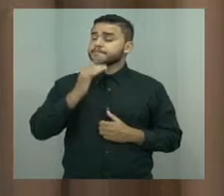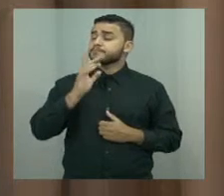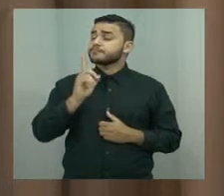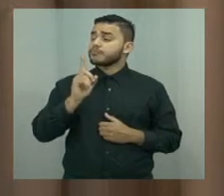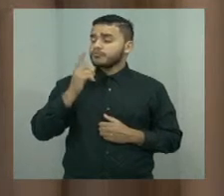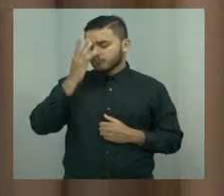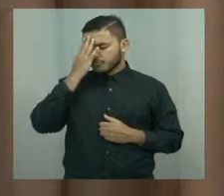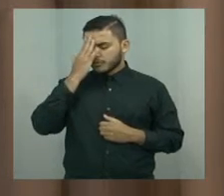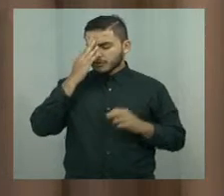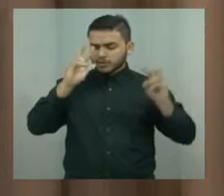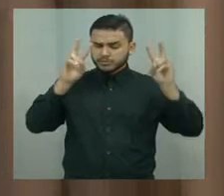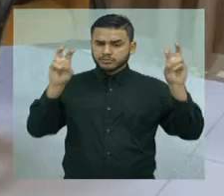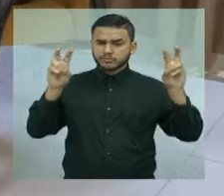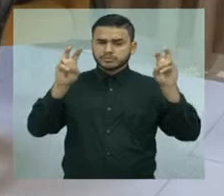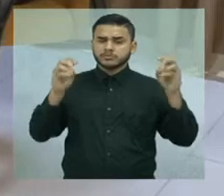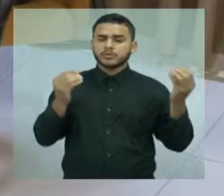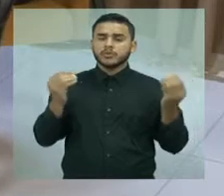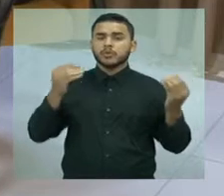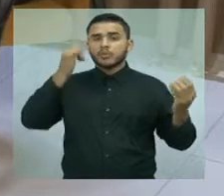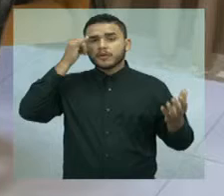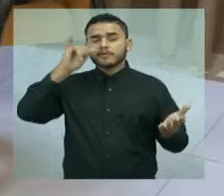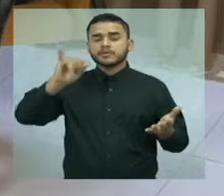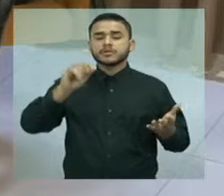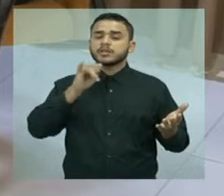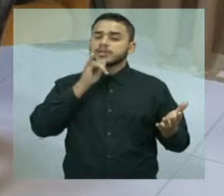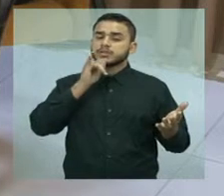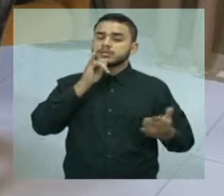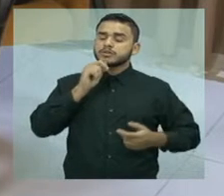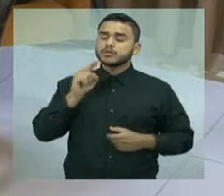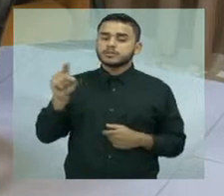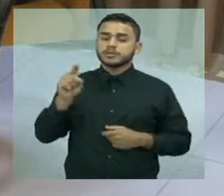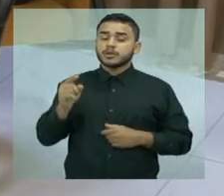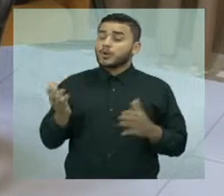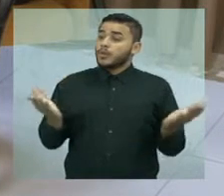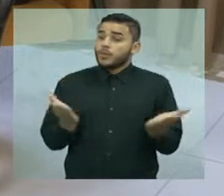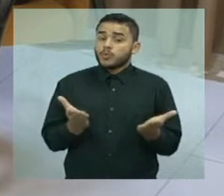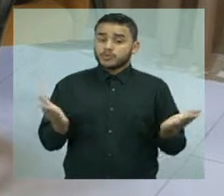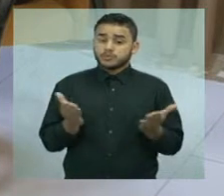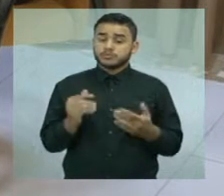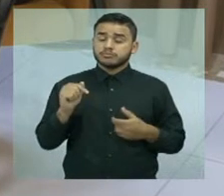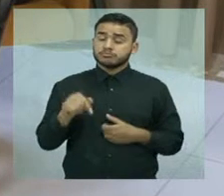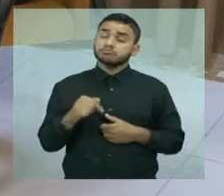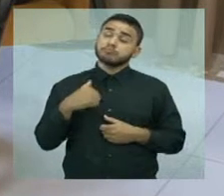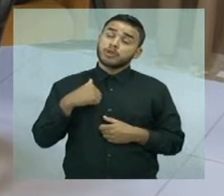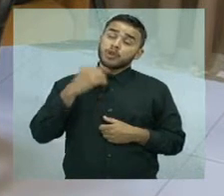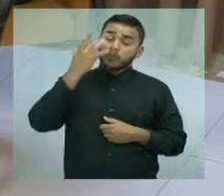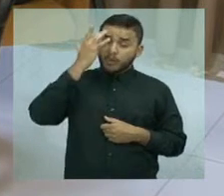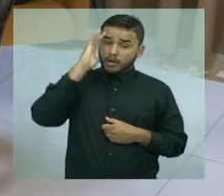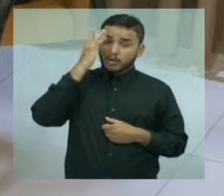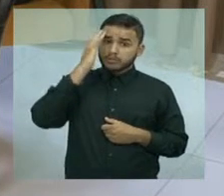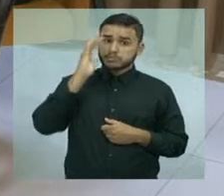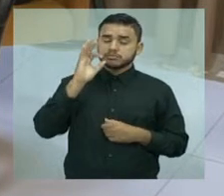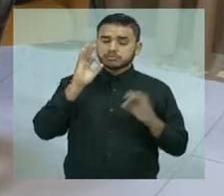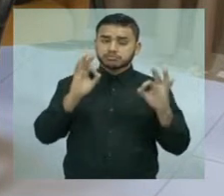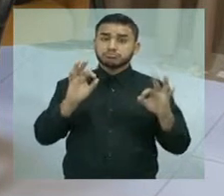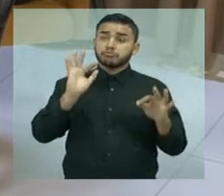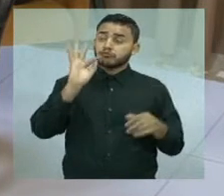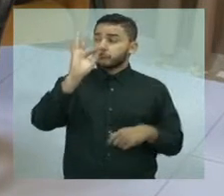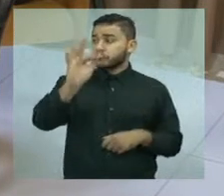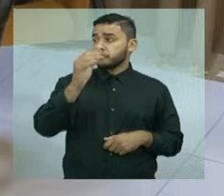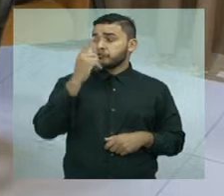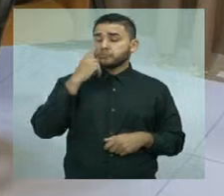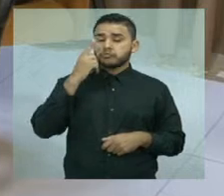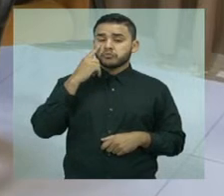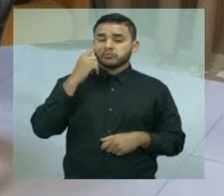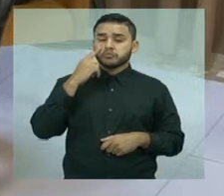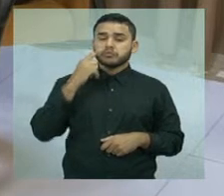gente falando em prevenção, a gente tinha falado, né, que hoje em dia, eu acho que as próximas gerações